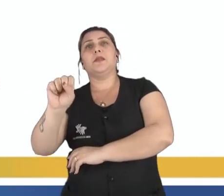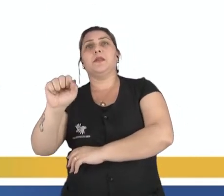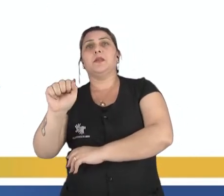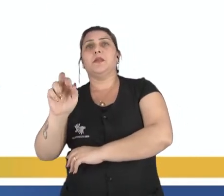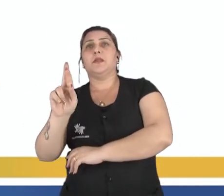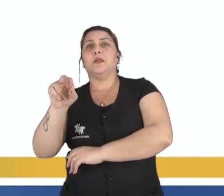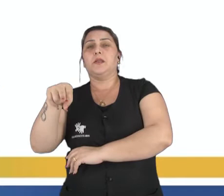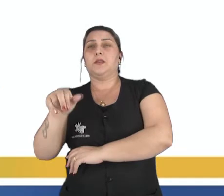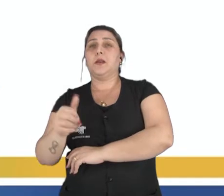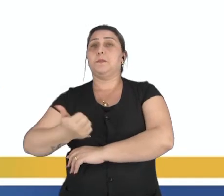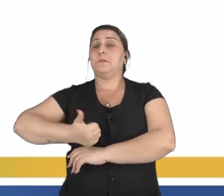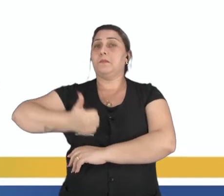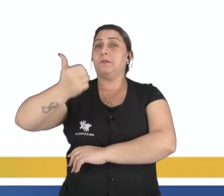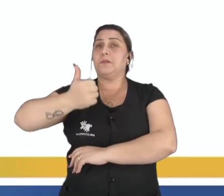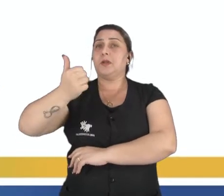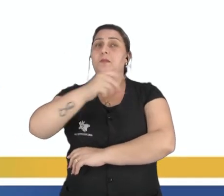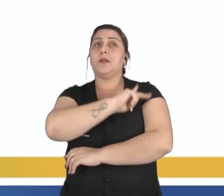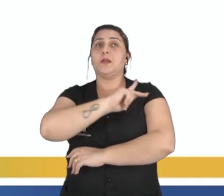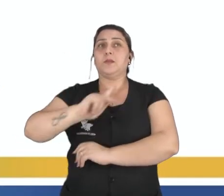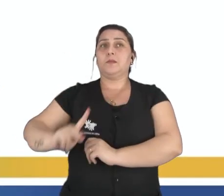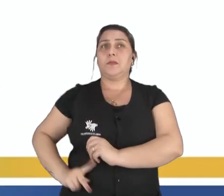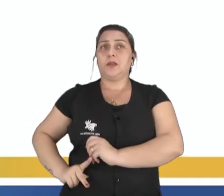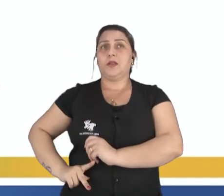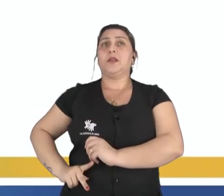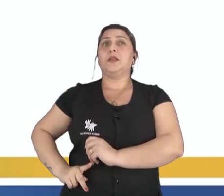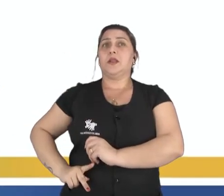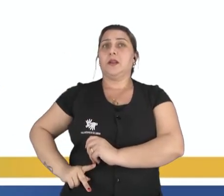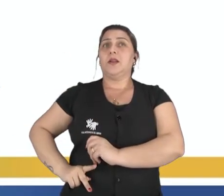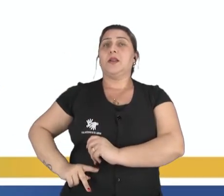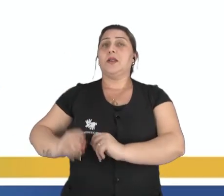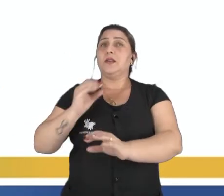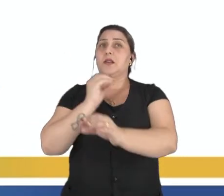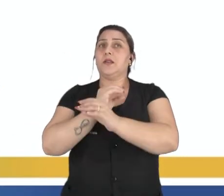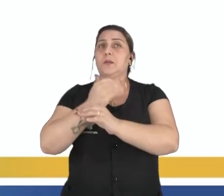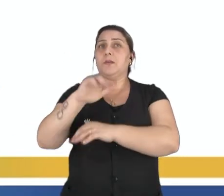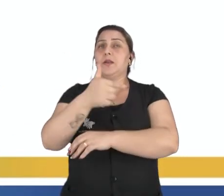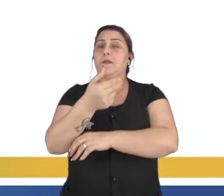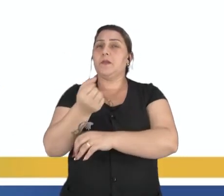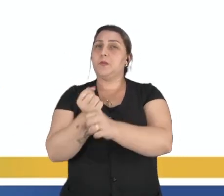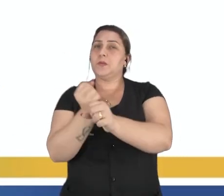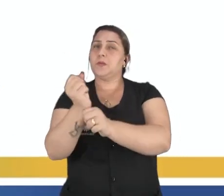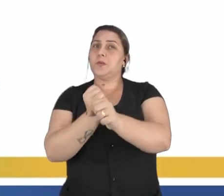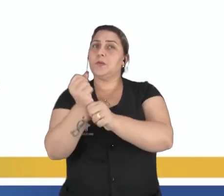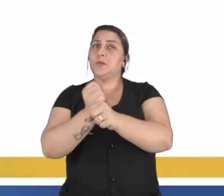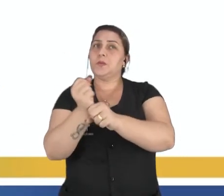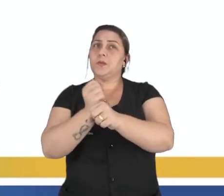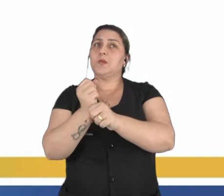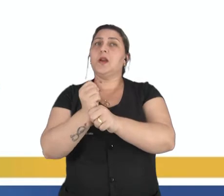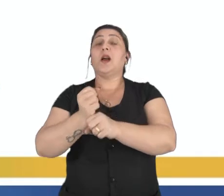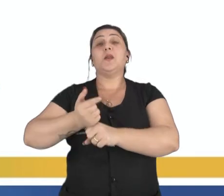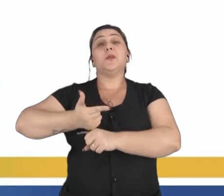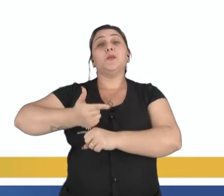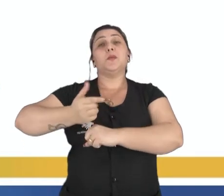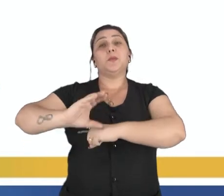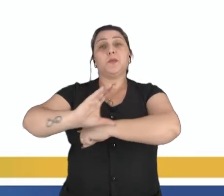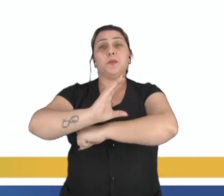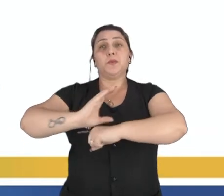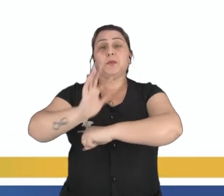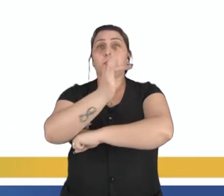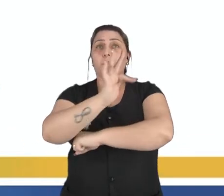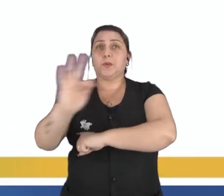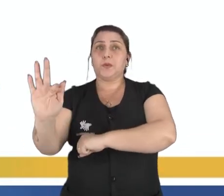como o primeiro presidente civil em mais de 20 anos, né? No mandato de Sarney foi promulgada a nova Constituição